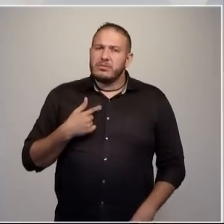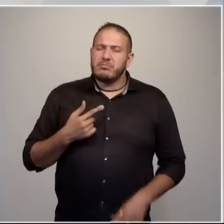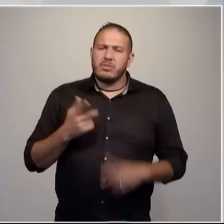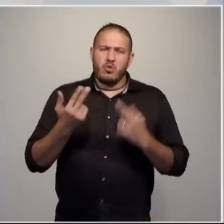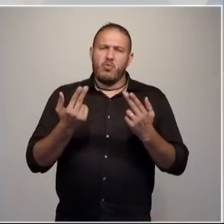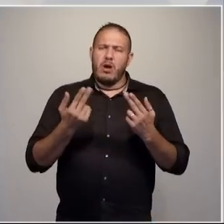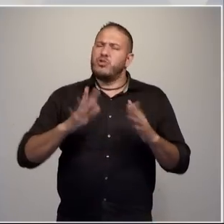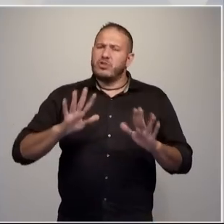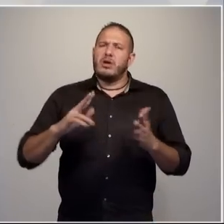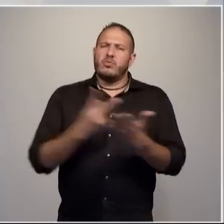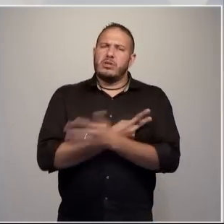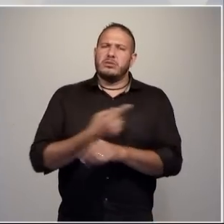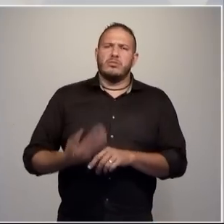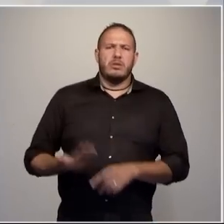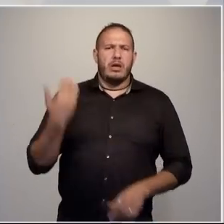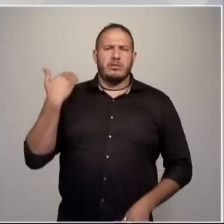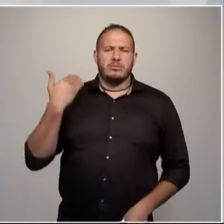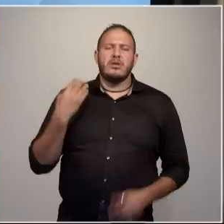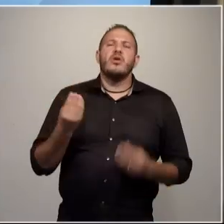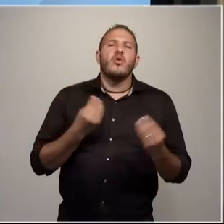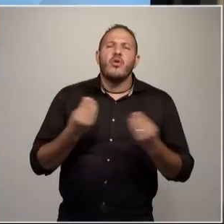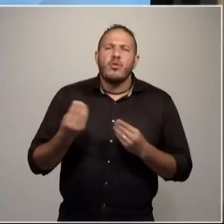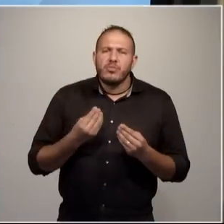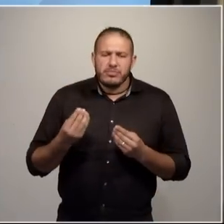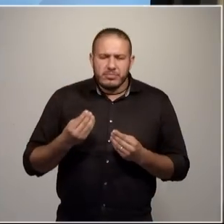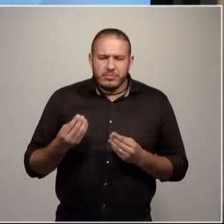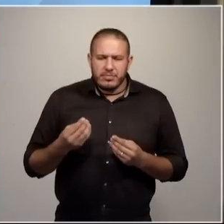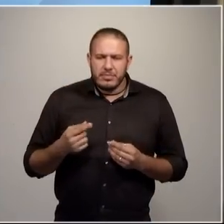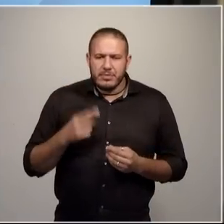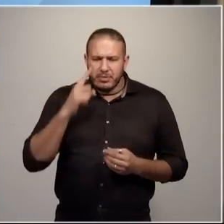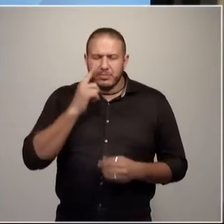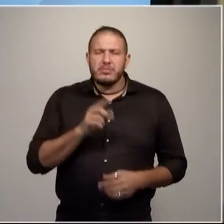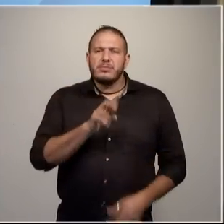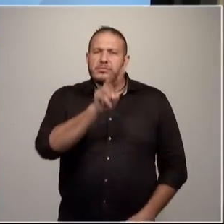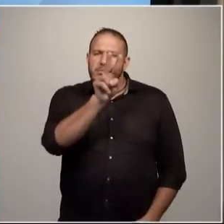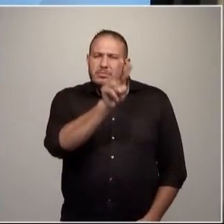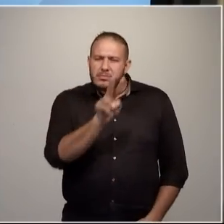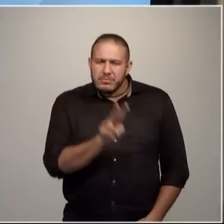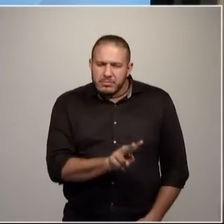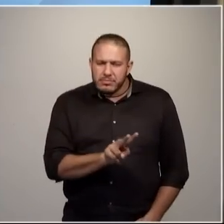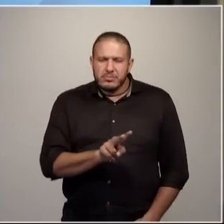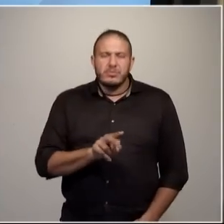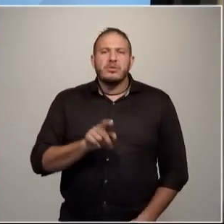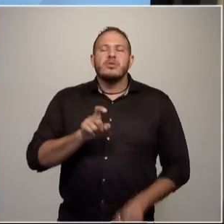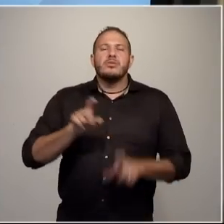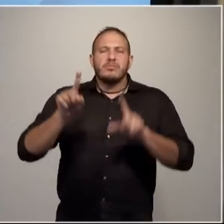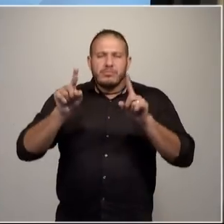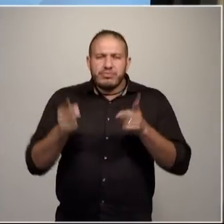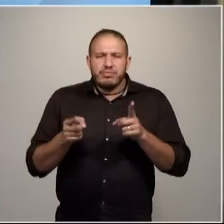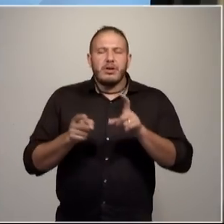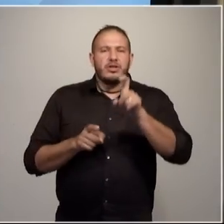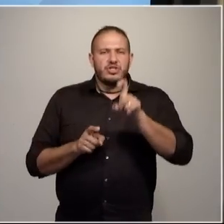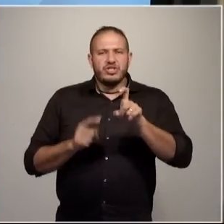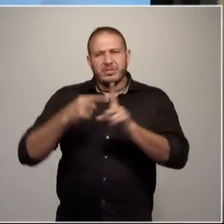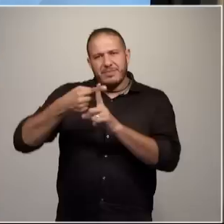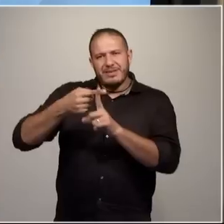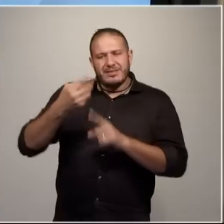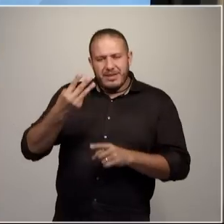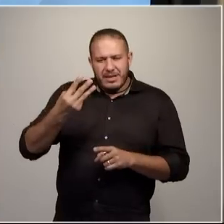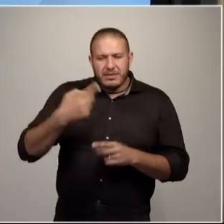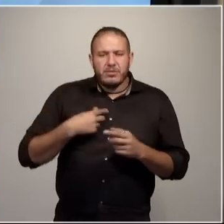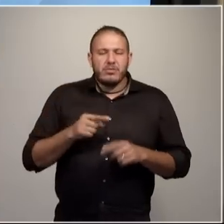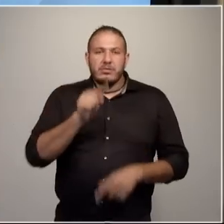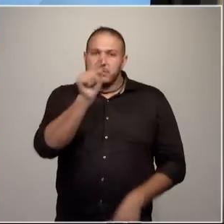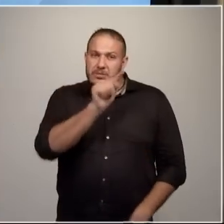fiz da outra vez. Como é que ficaria a integral de x mais 3 em y? Essa integral ficaria a integral de 0